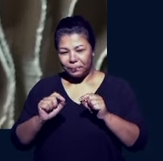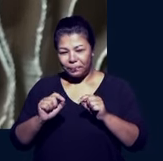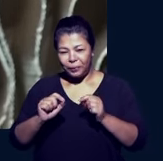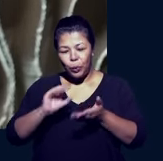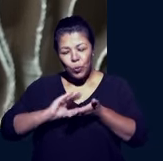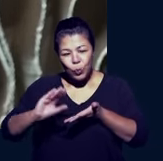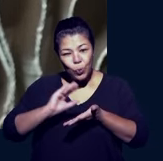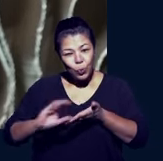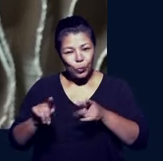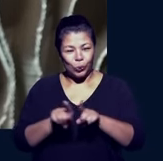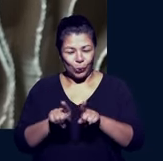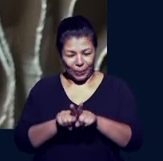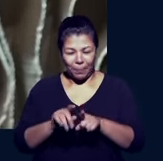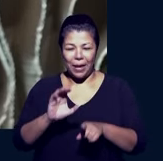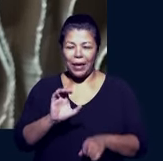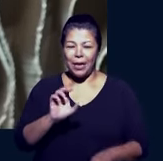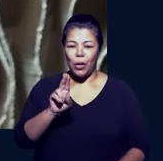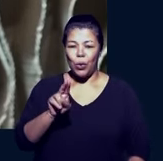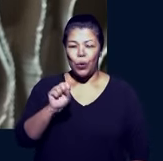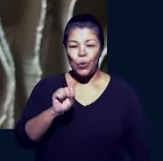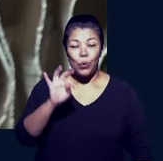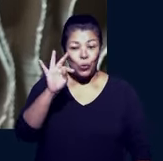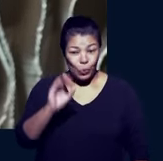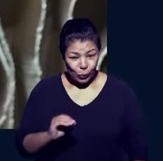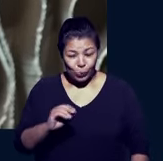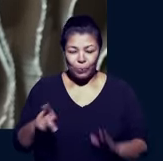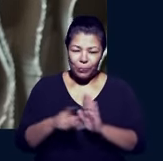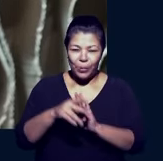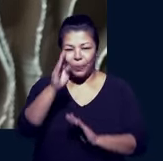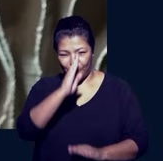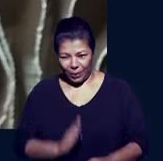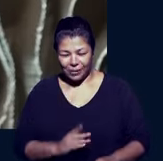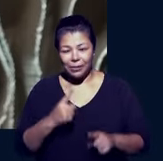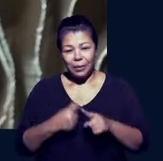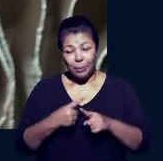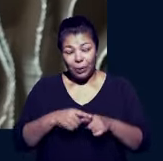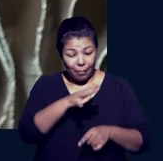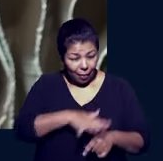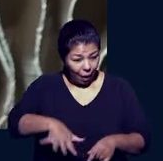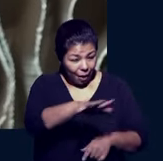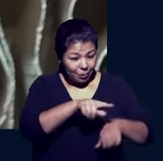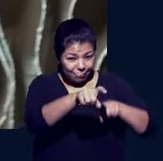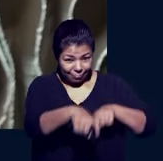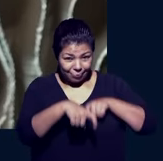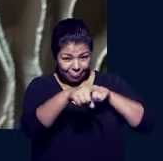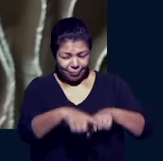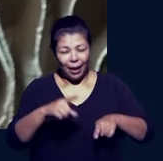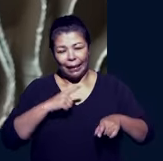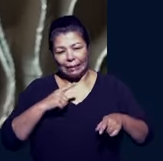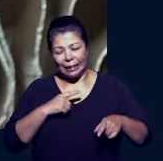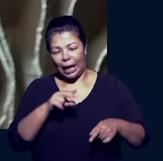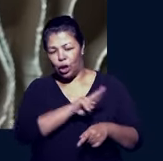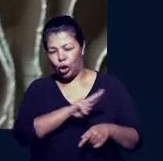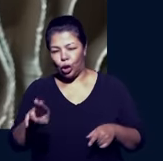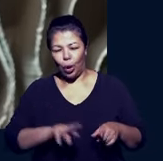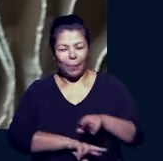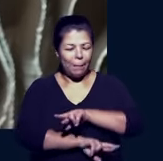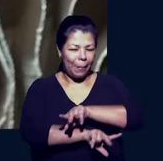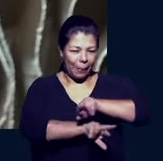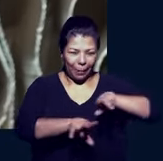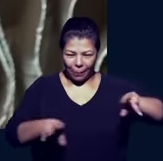custo Brasil né que na agricultura É é ele aparece de várias formas né esse ano nós tivemos uma safra